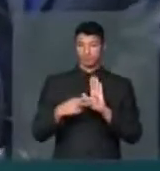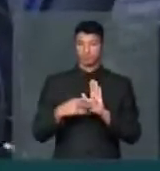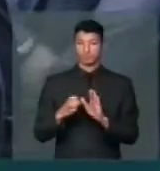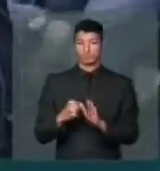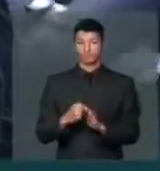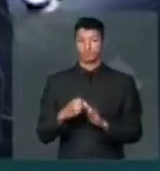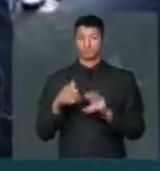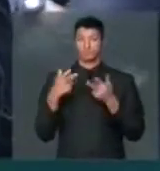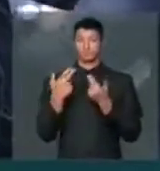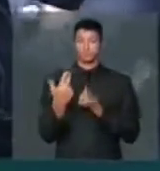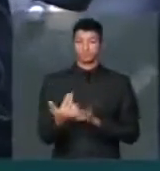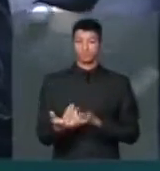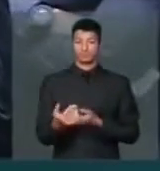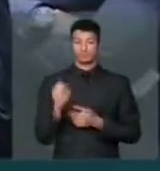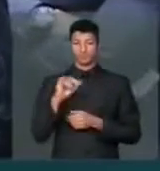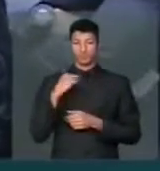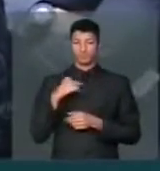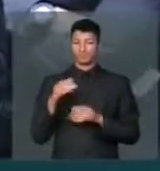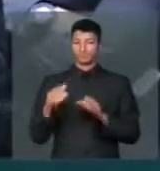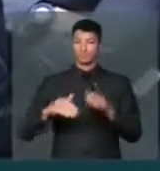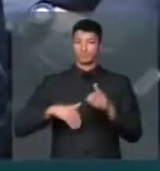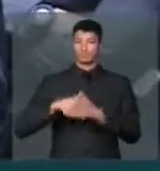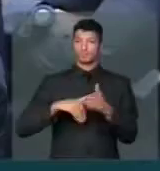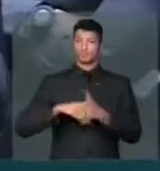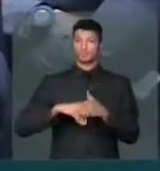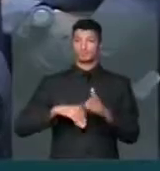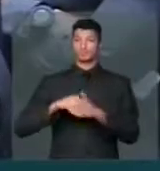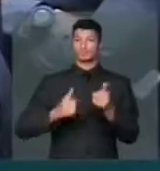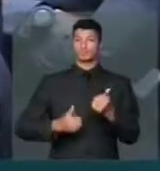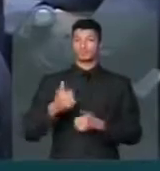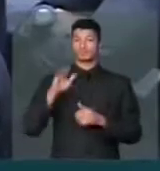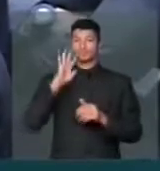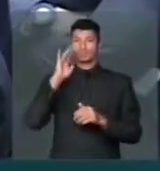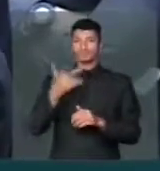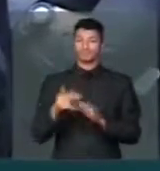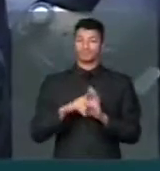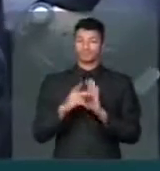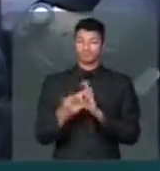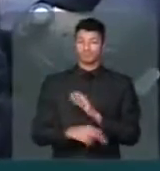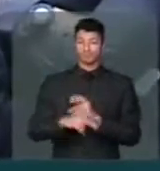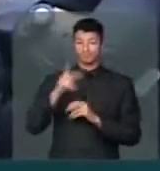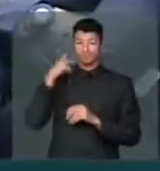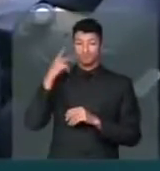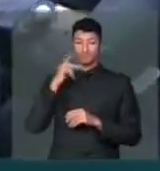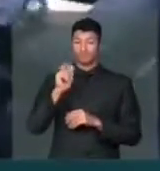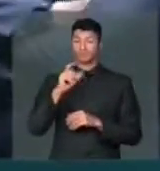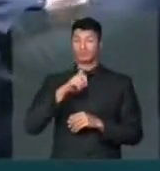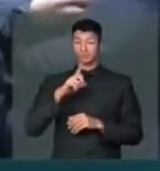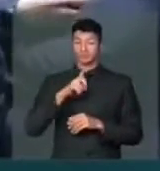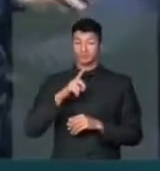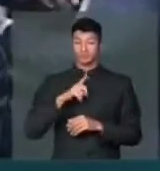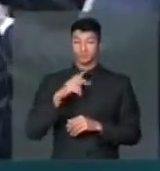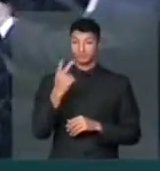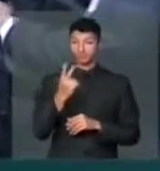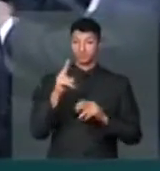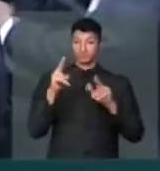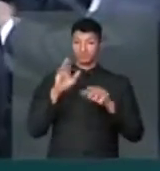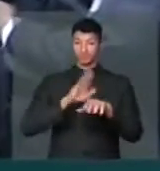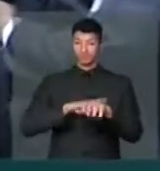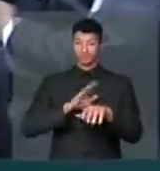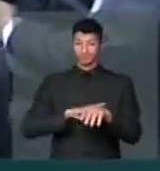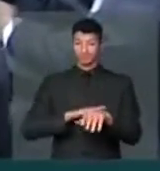provisória como se fosse uma partida de futebol decisiva, partida que tem dois